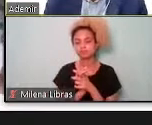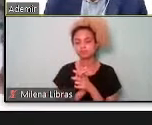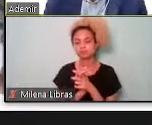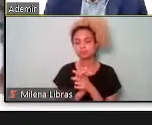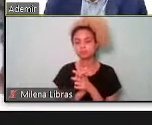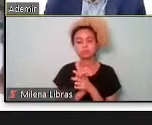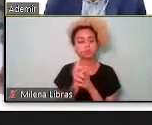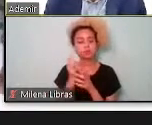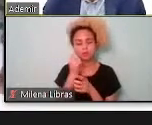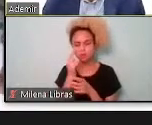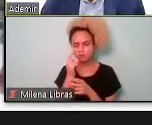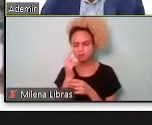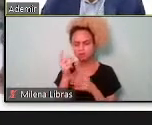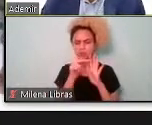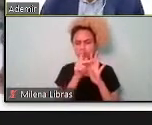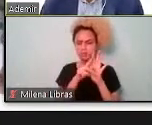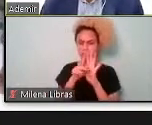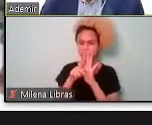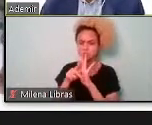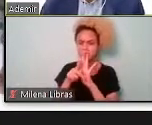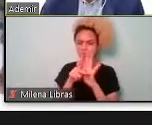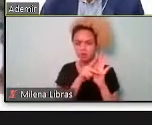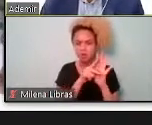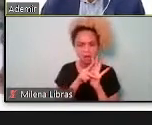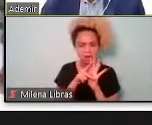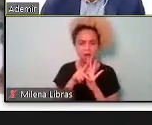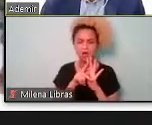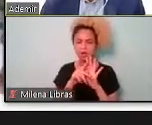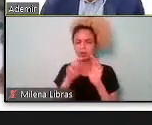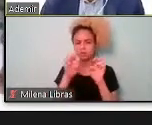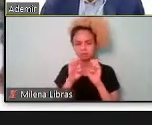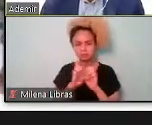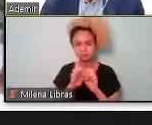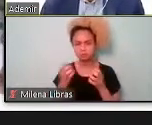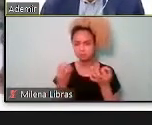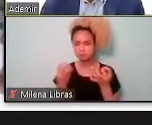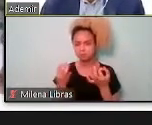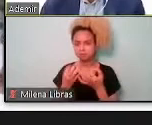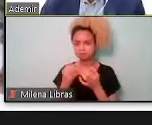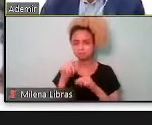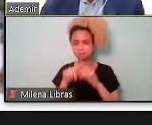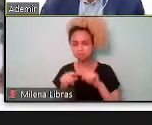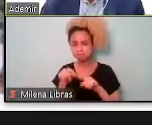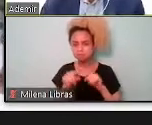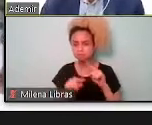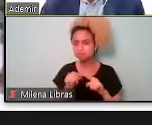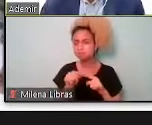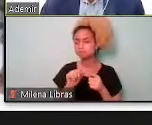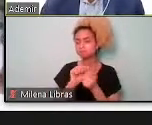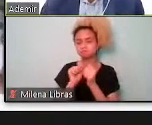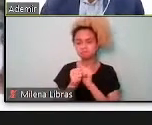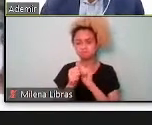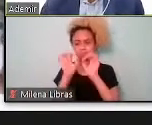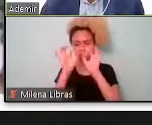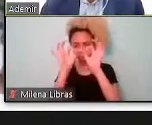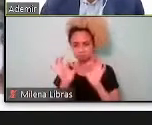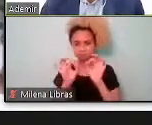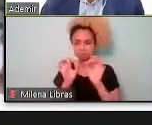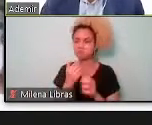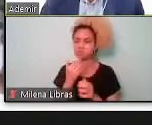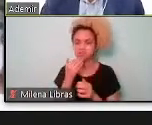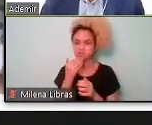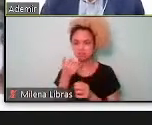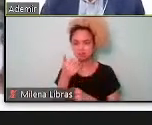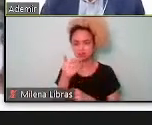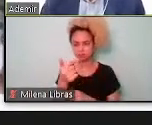Foi revisto todo o projeto, perfeito, o projeto estrutural, materiais, todo adequado, sem nenhum defeito.